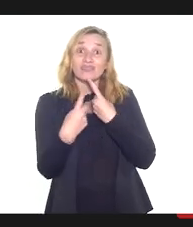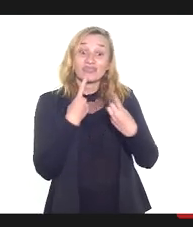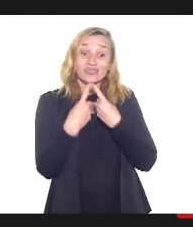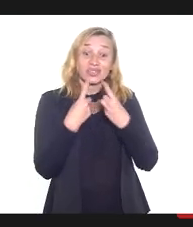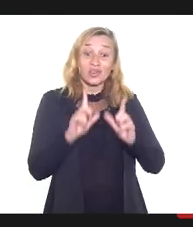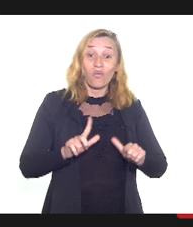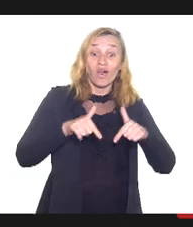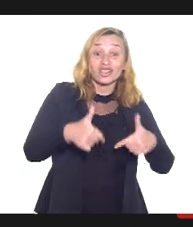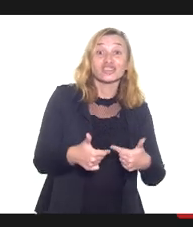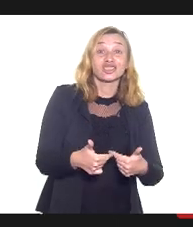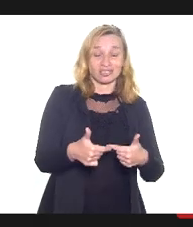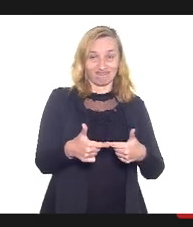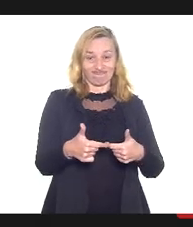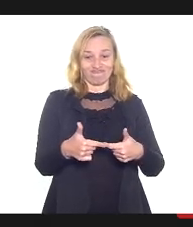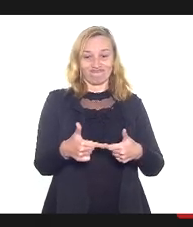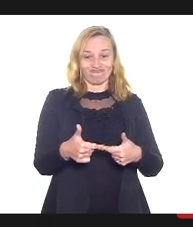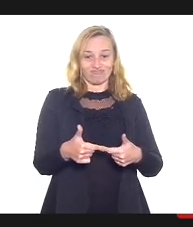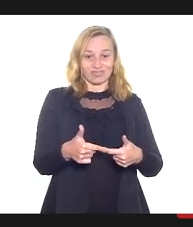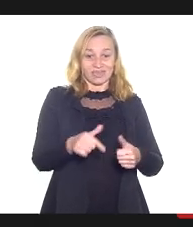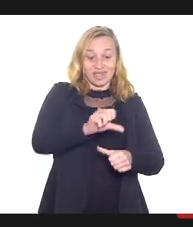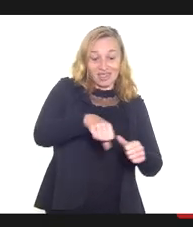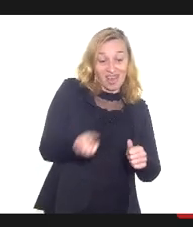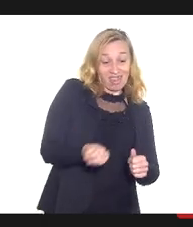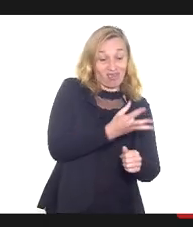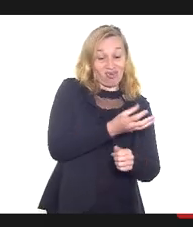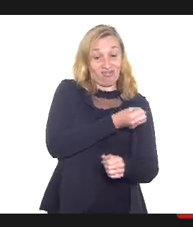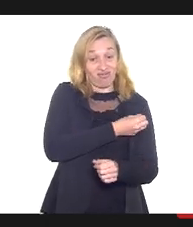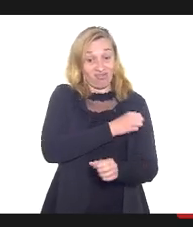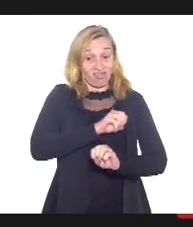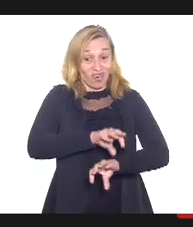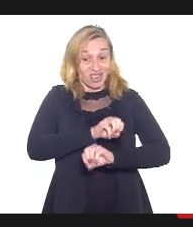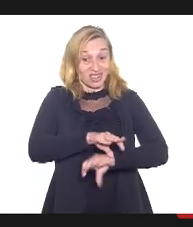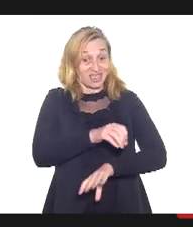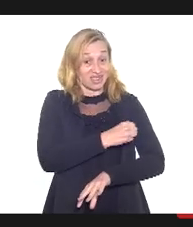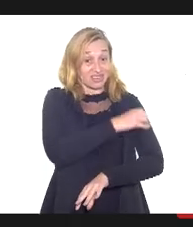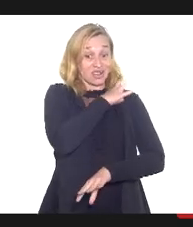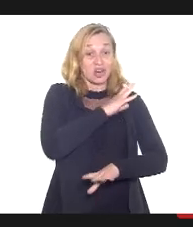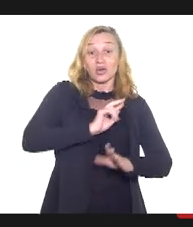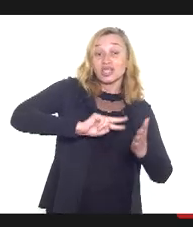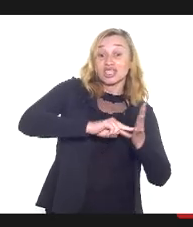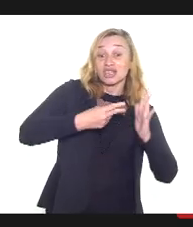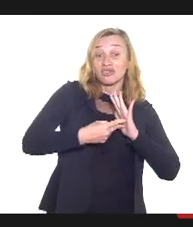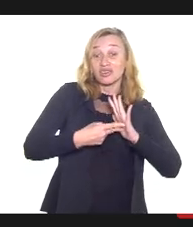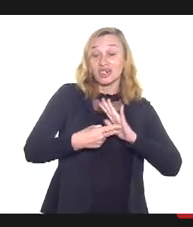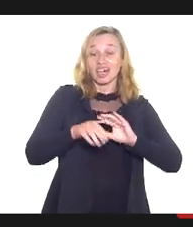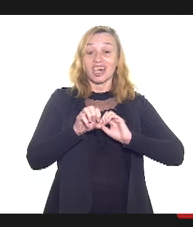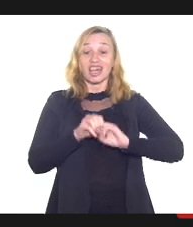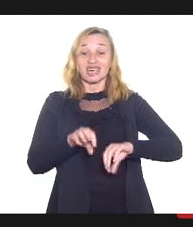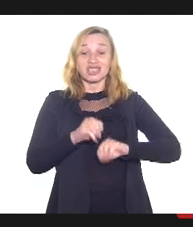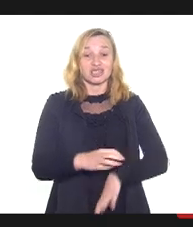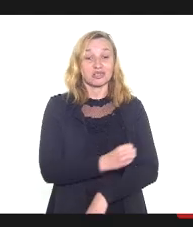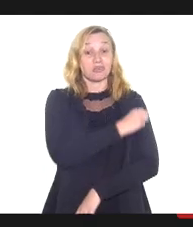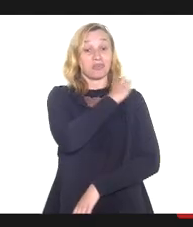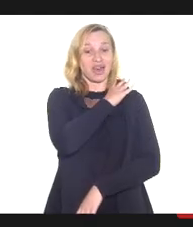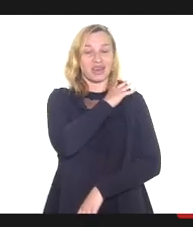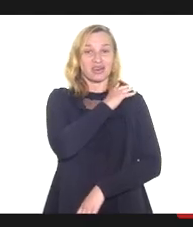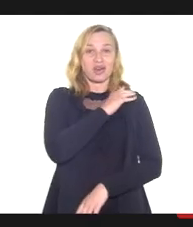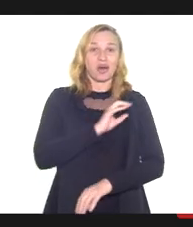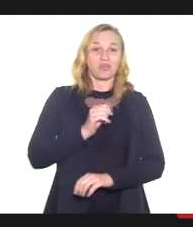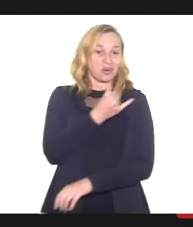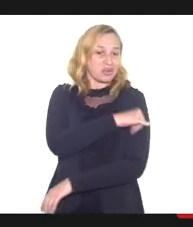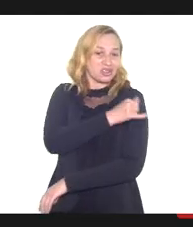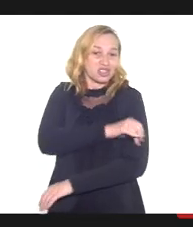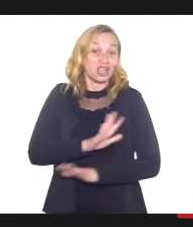efeitos da reforma do ensino médio e do que significa o ensino médio para o Rio de Janeiro. Agora, como estamos